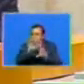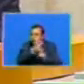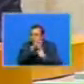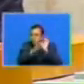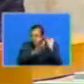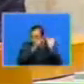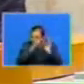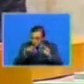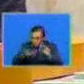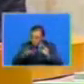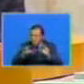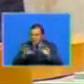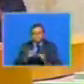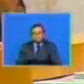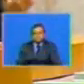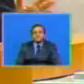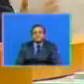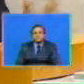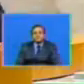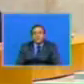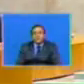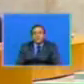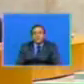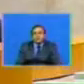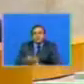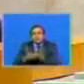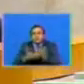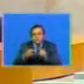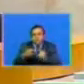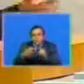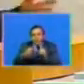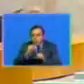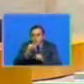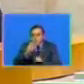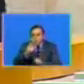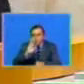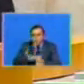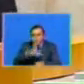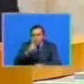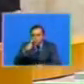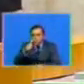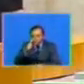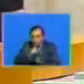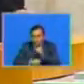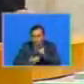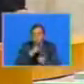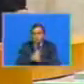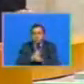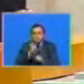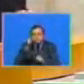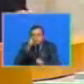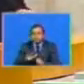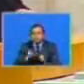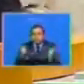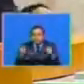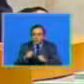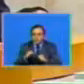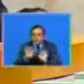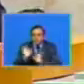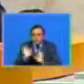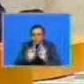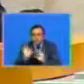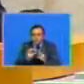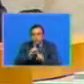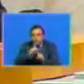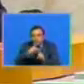Este período de um pouco mais de 11 meses foi possível estabelecer um novo diálogo com a sociedade civil